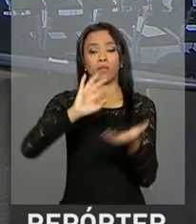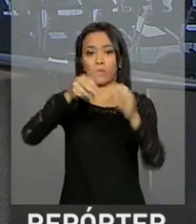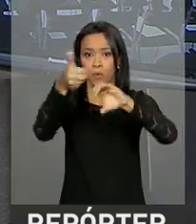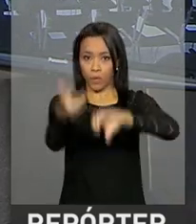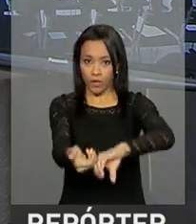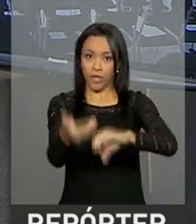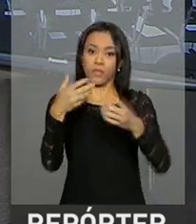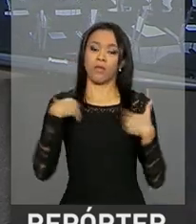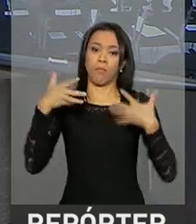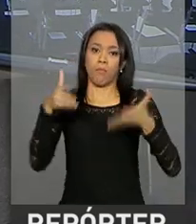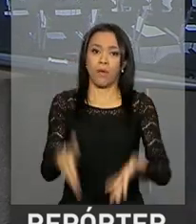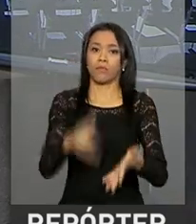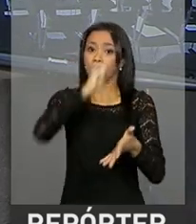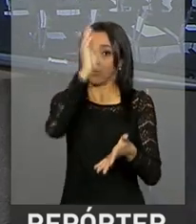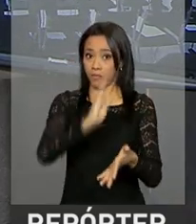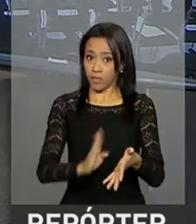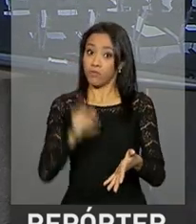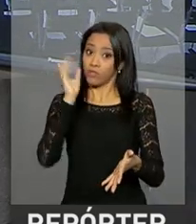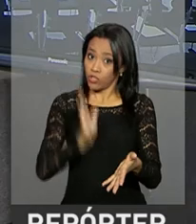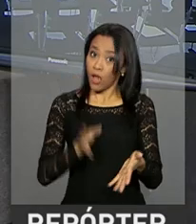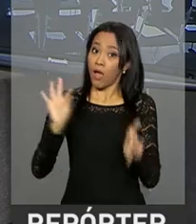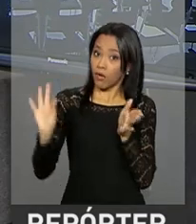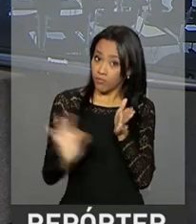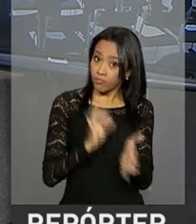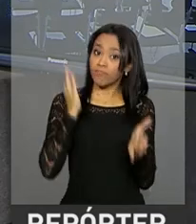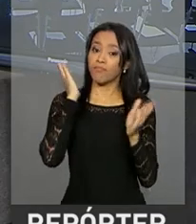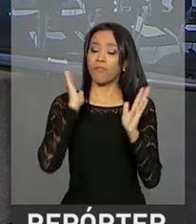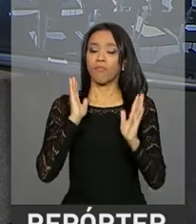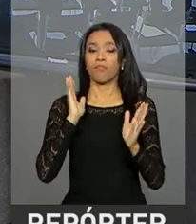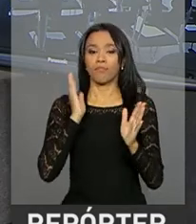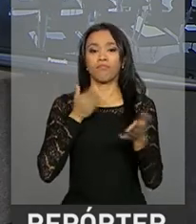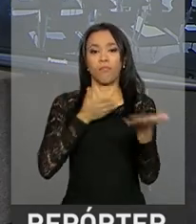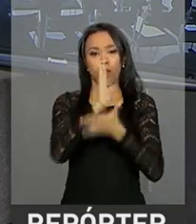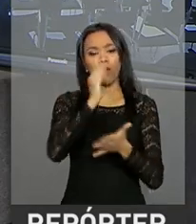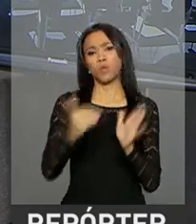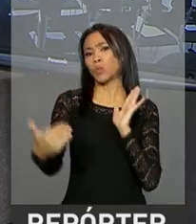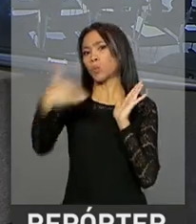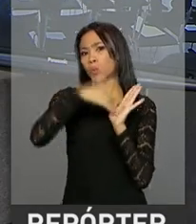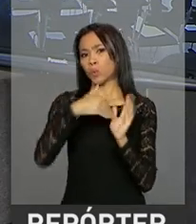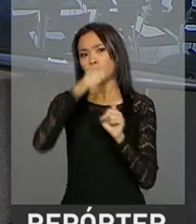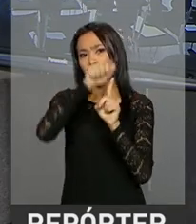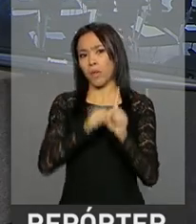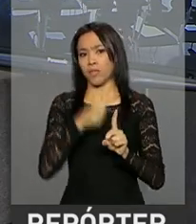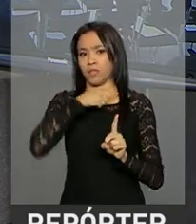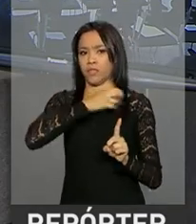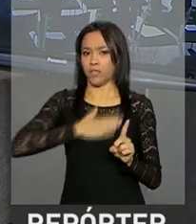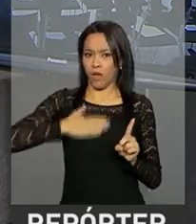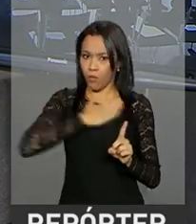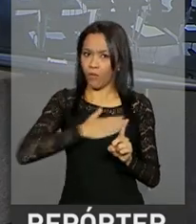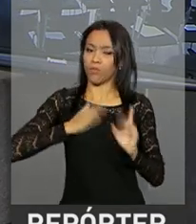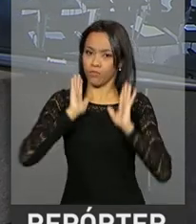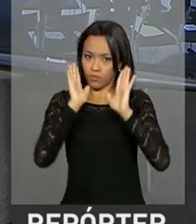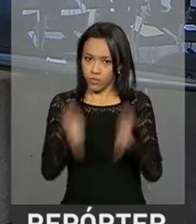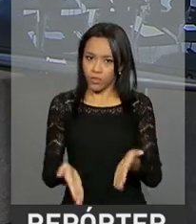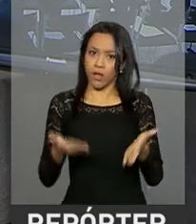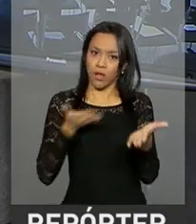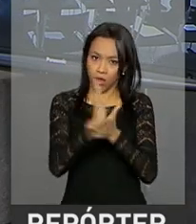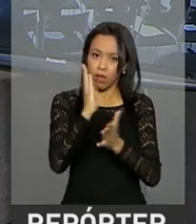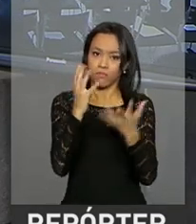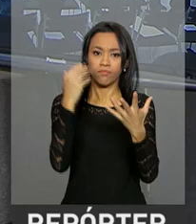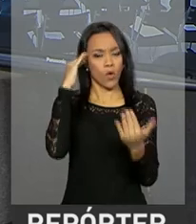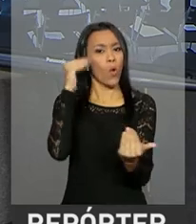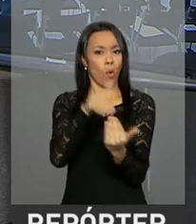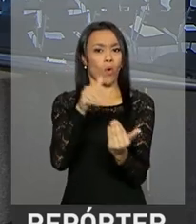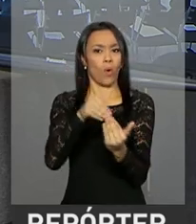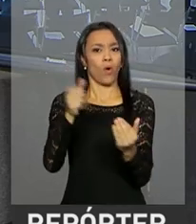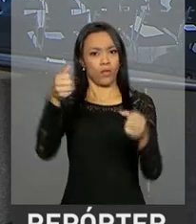participação brasileira nesse acordo foi aprovada pelo Congresso Nacional no último mês de agosto, e a intenção do presidente Michel Temer